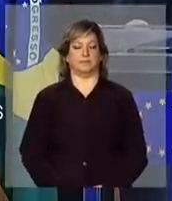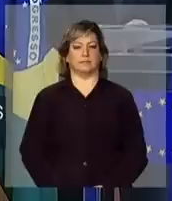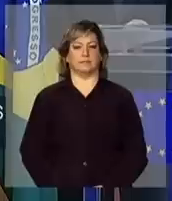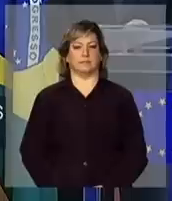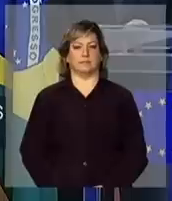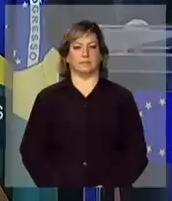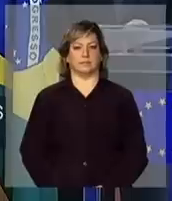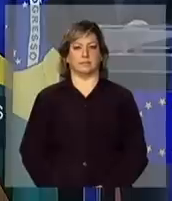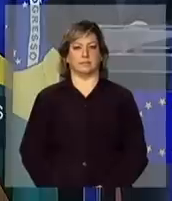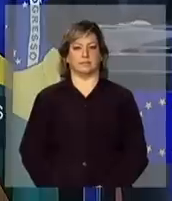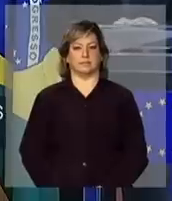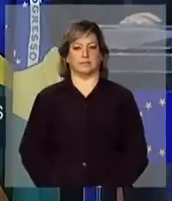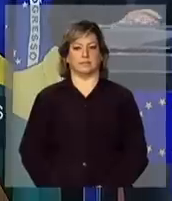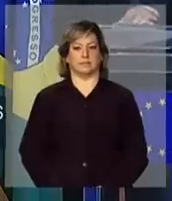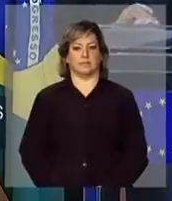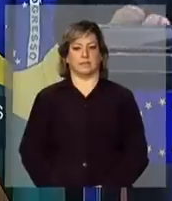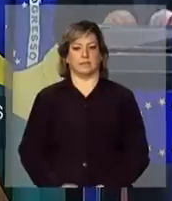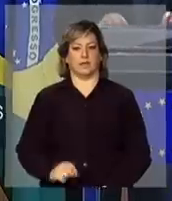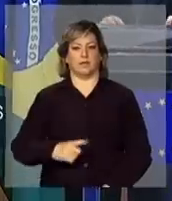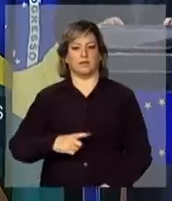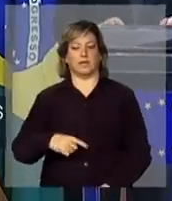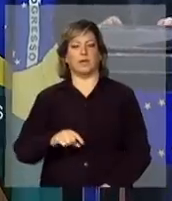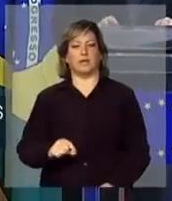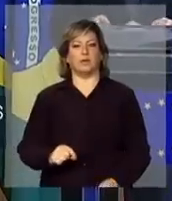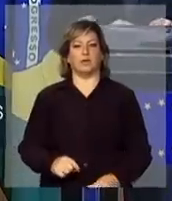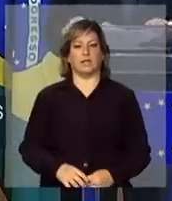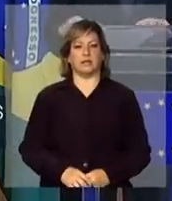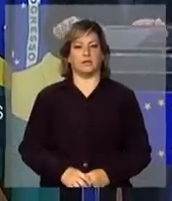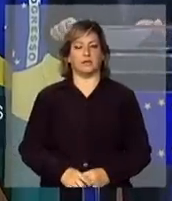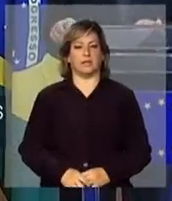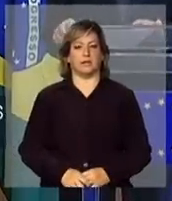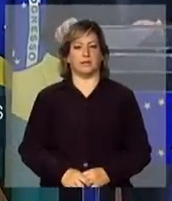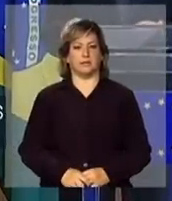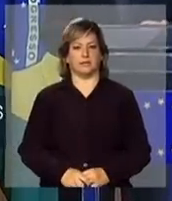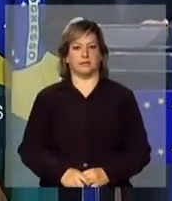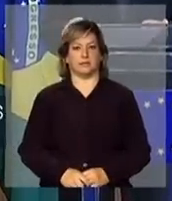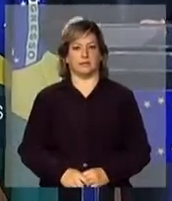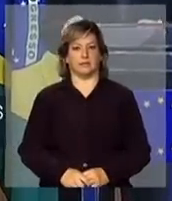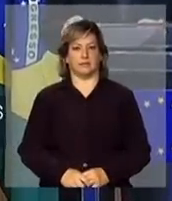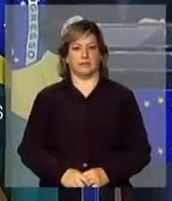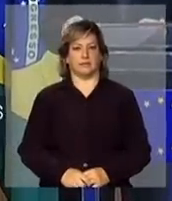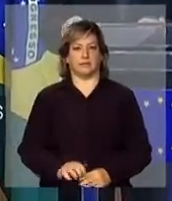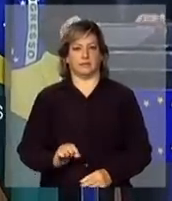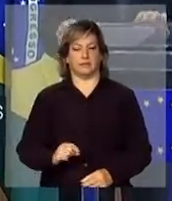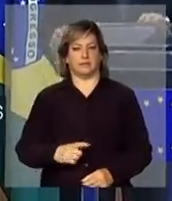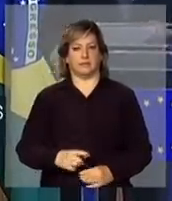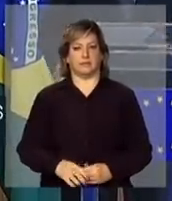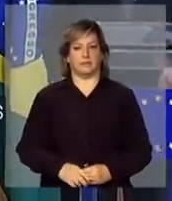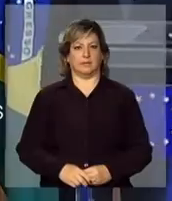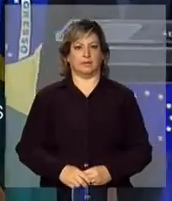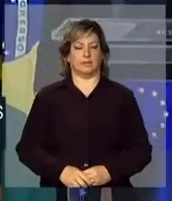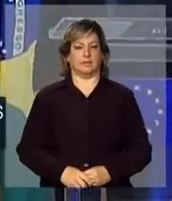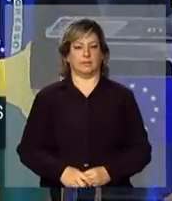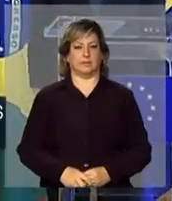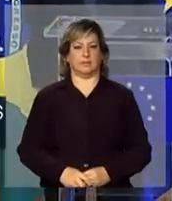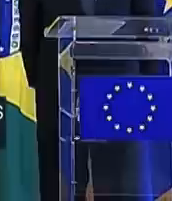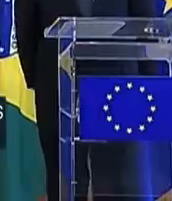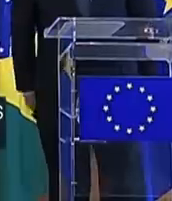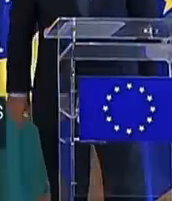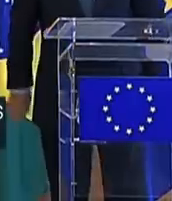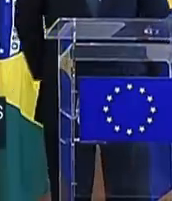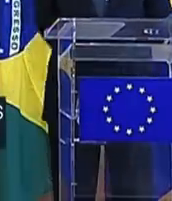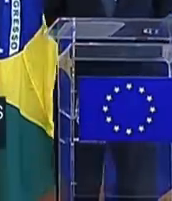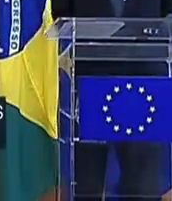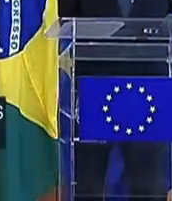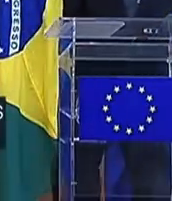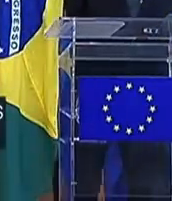a great pleasure. Senhora Presidenta, é para mim um grande prazer e honra fazer-me presente nessa oportunidade no Brasil por ocasião da sexta reunião de cúpula